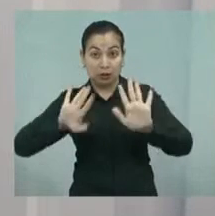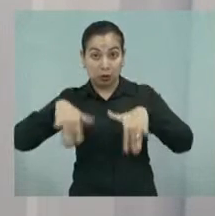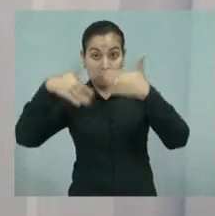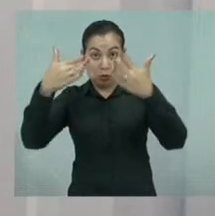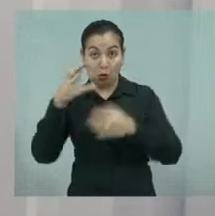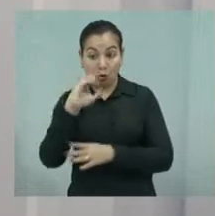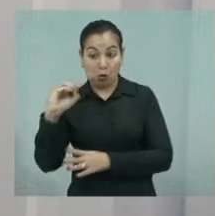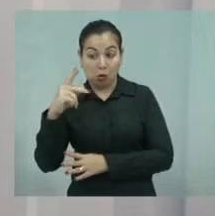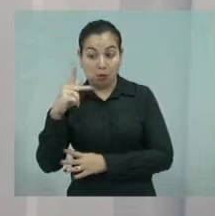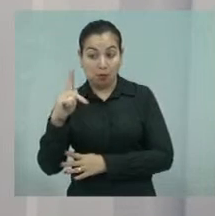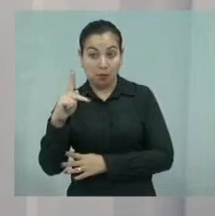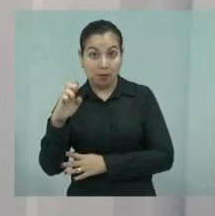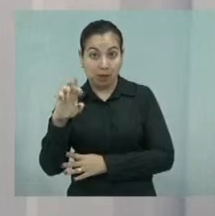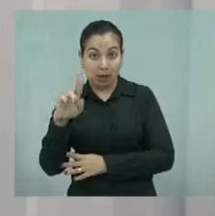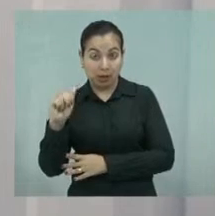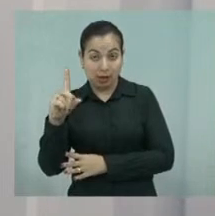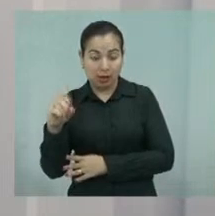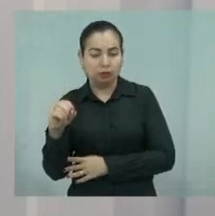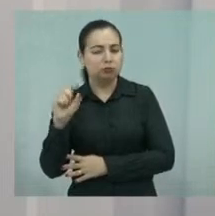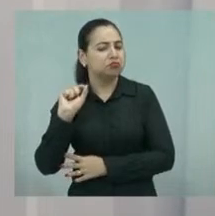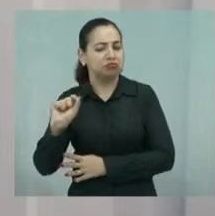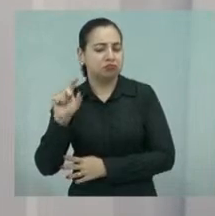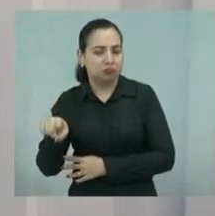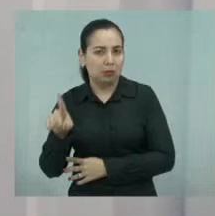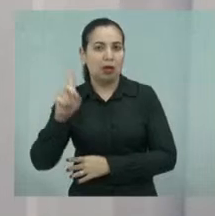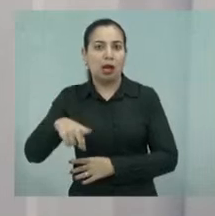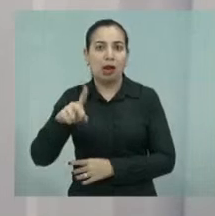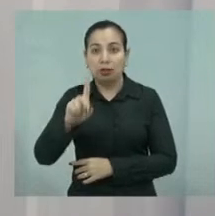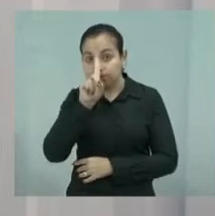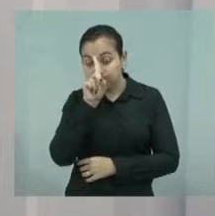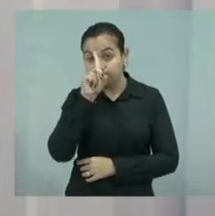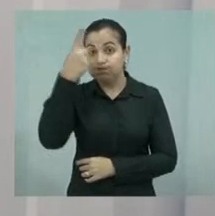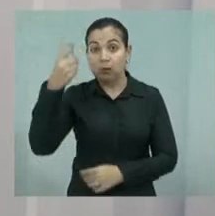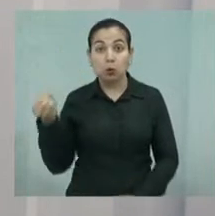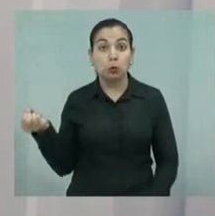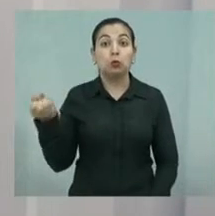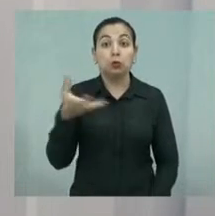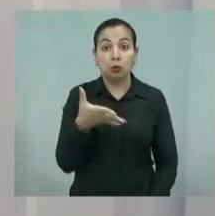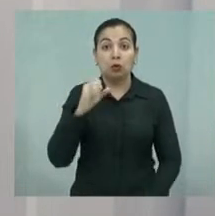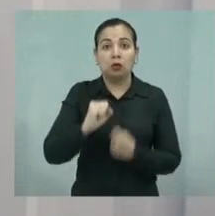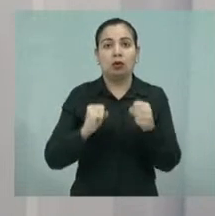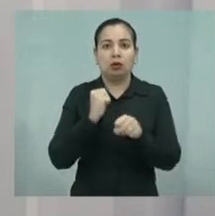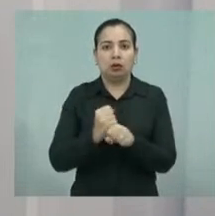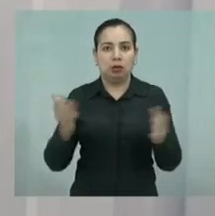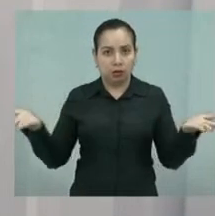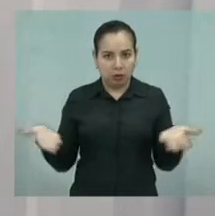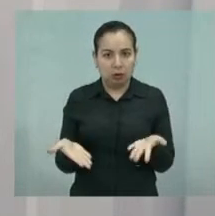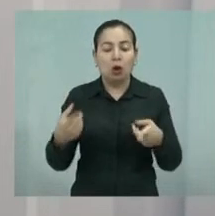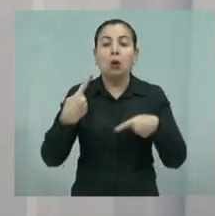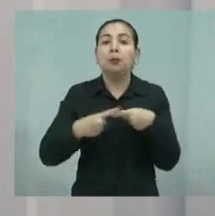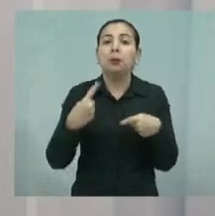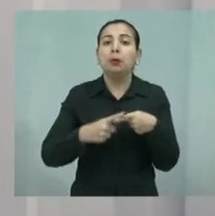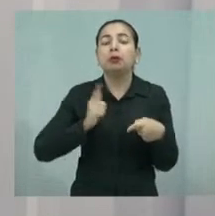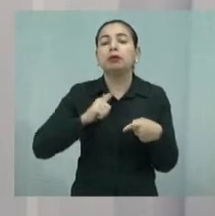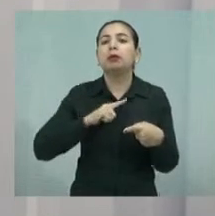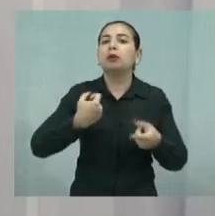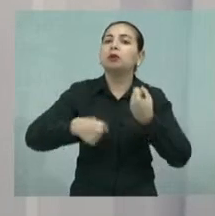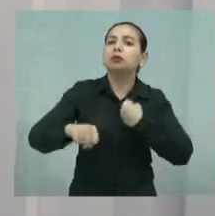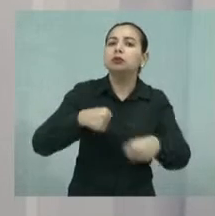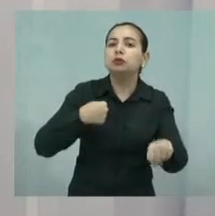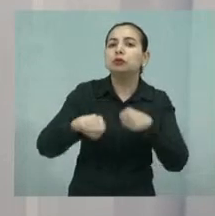um tema inovador, né, que veio para a pauta desse ano, por inclusive estar sendo